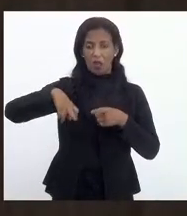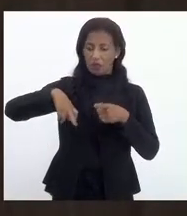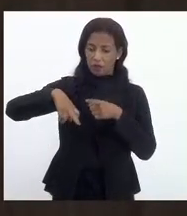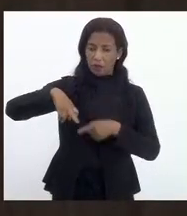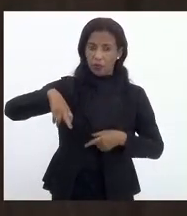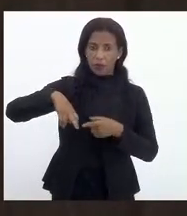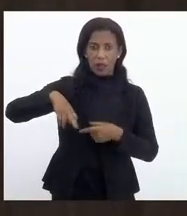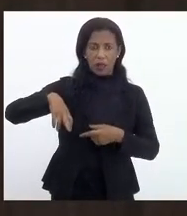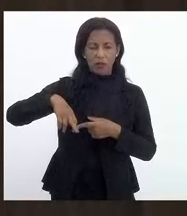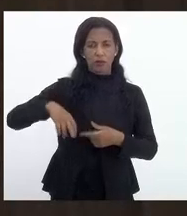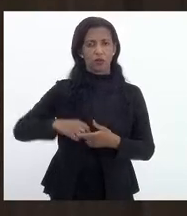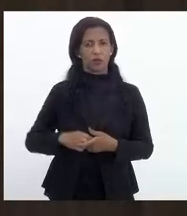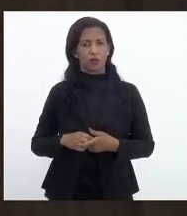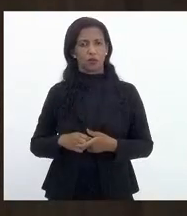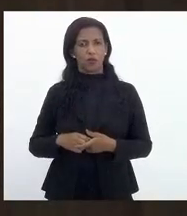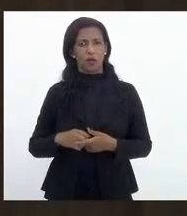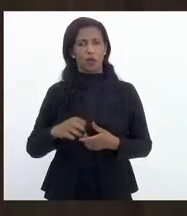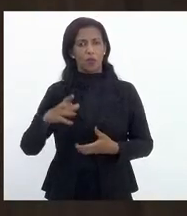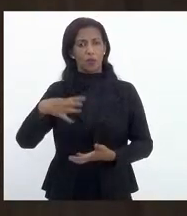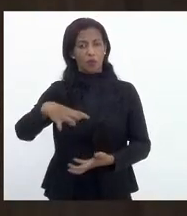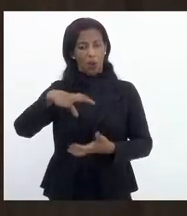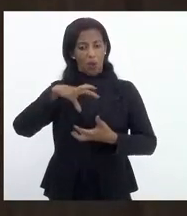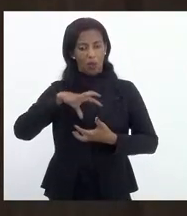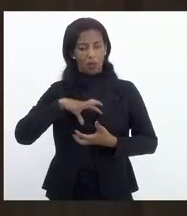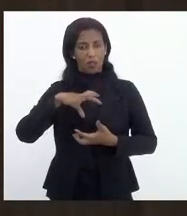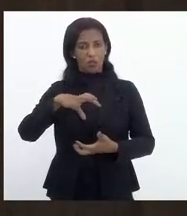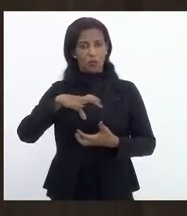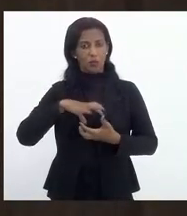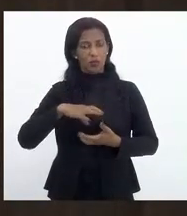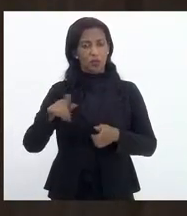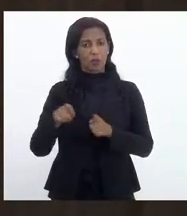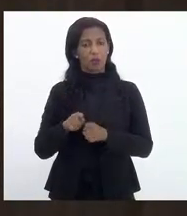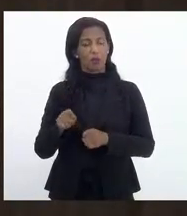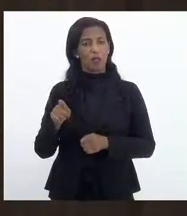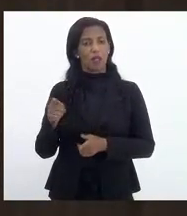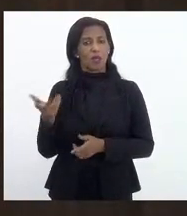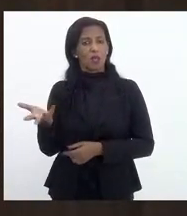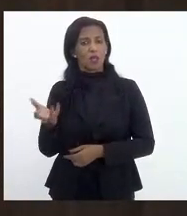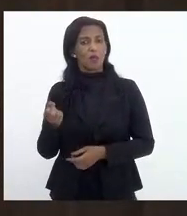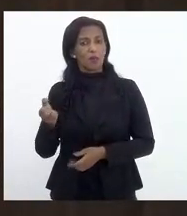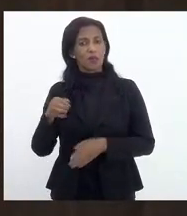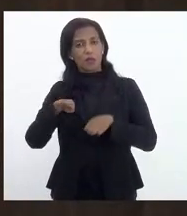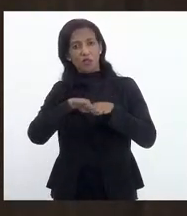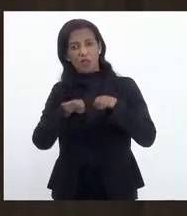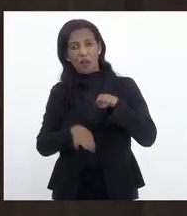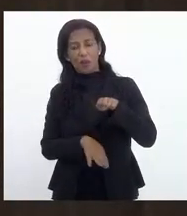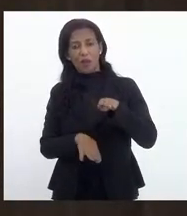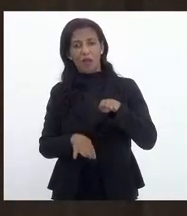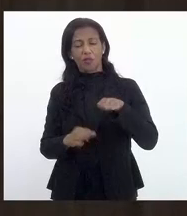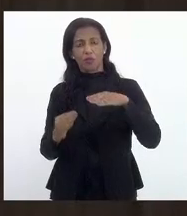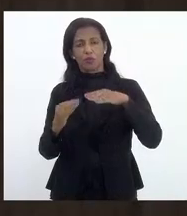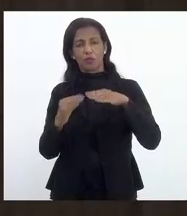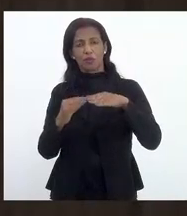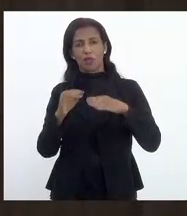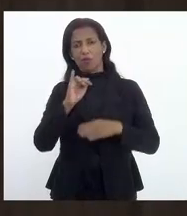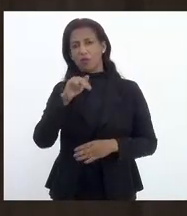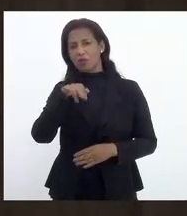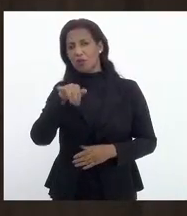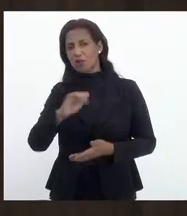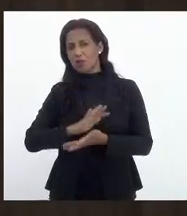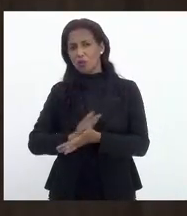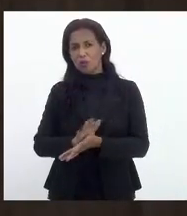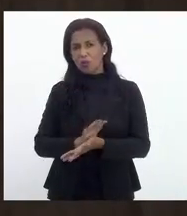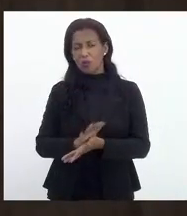amputados transplantados e pensionistas que ganham abaixo do teto do INSS isso não é uma